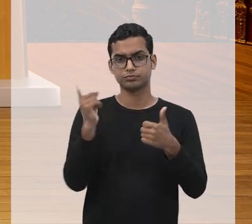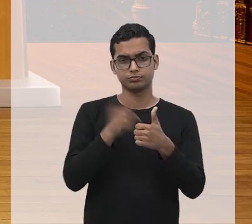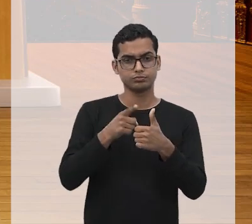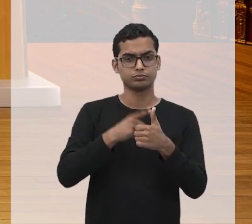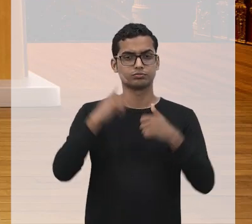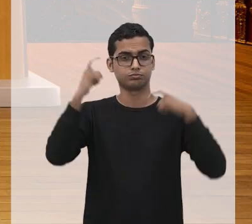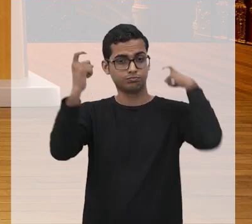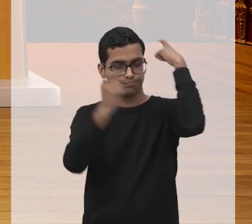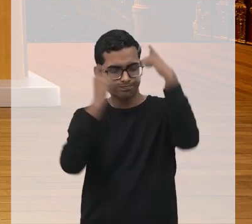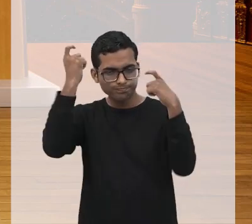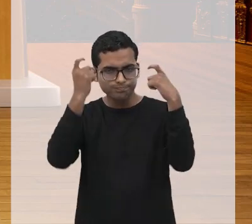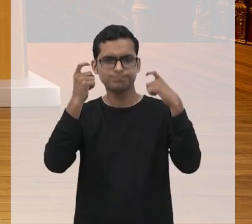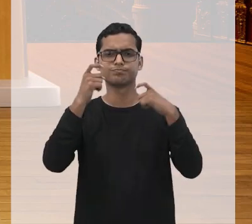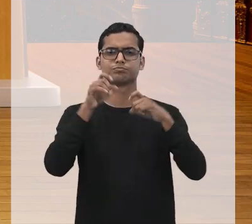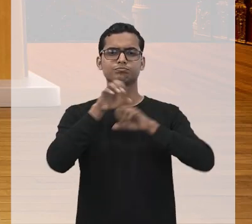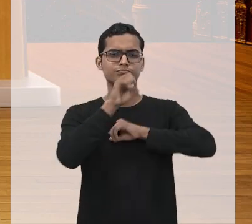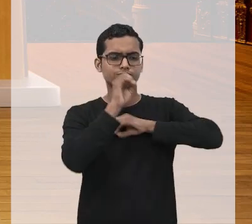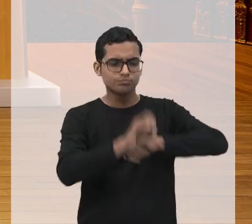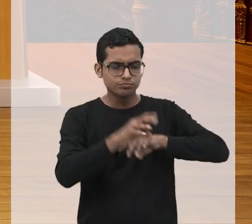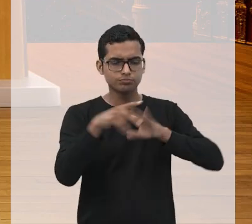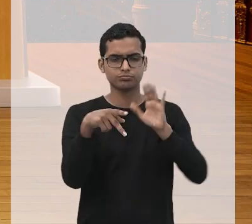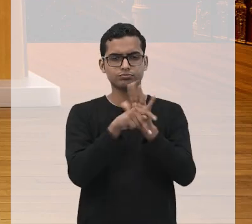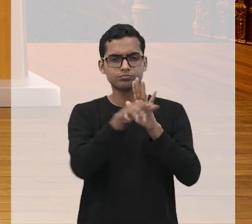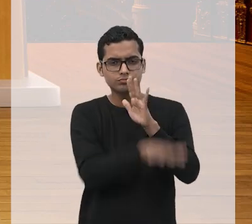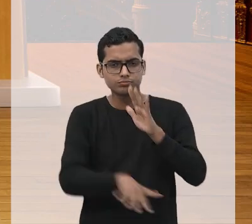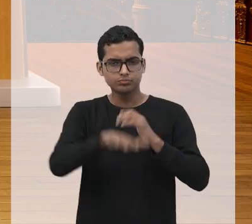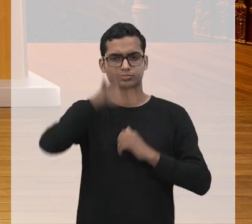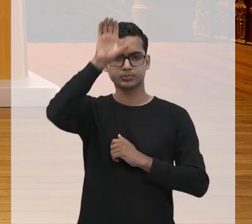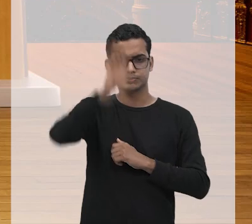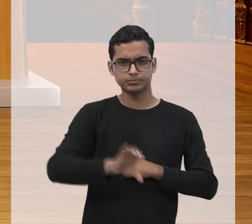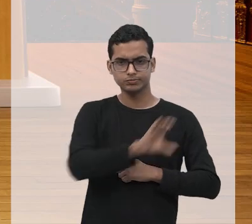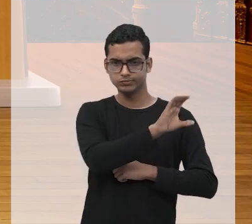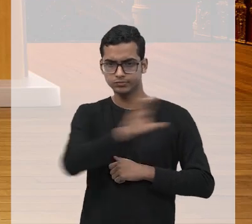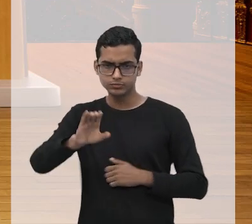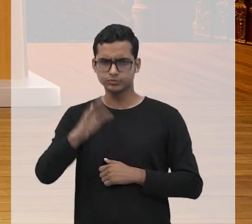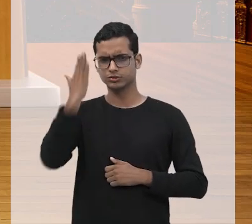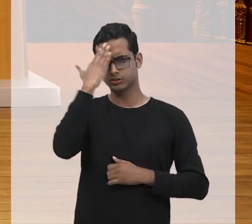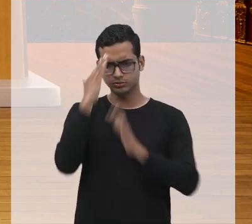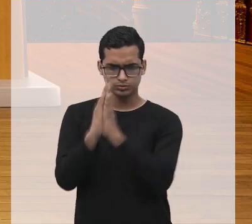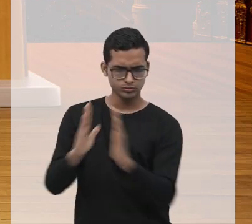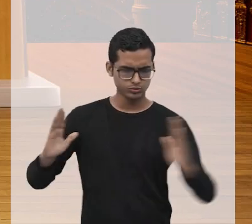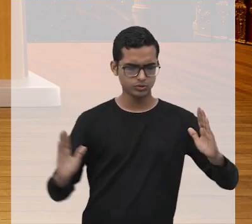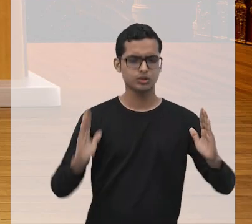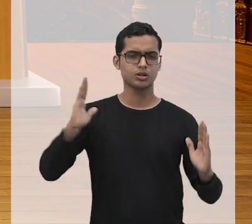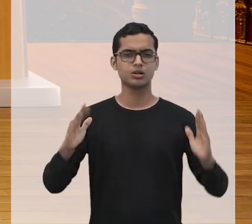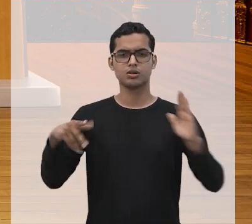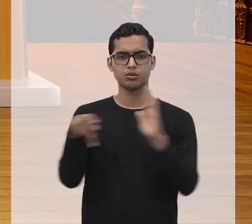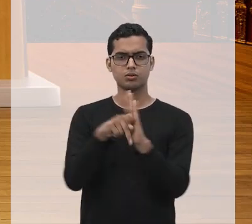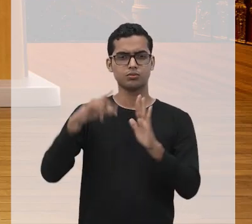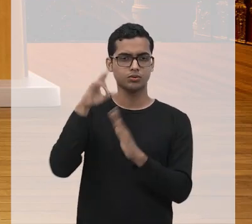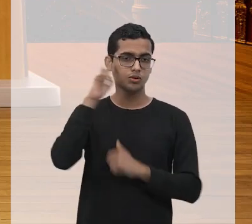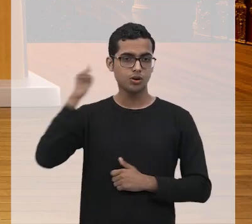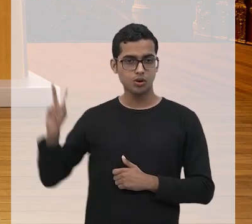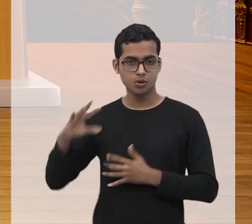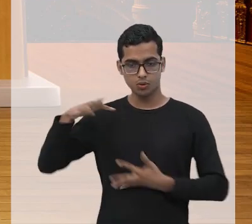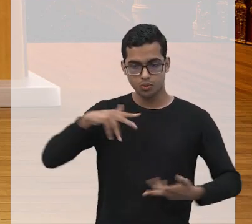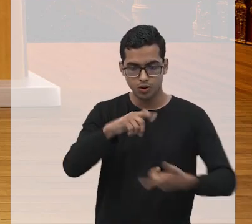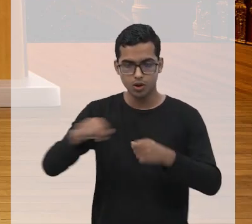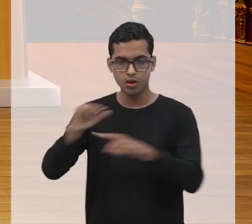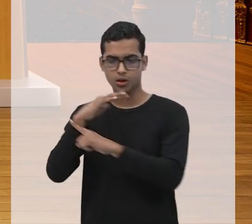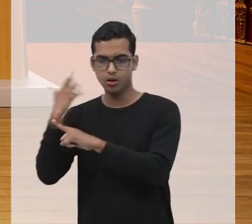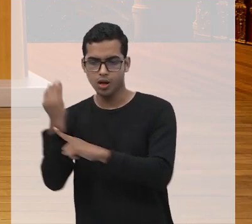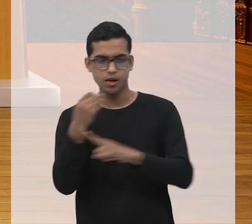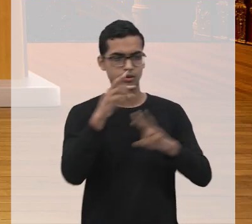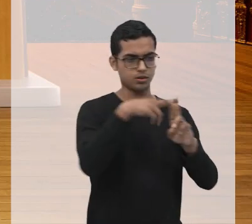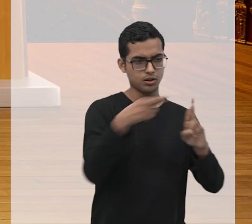ensinamentos católicos. A gente sabe que em muitos momentos da história da humanidade, arte e religião andavam